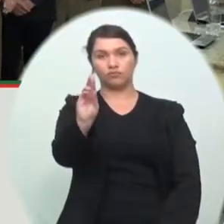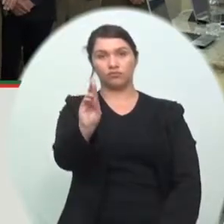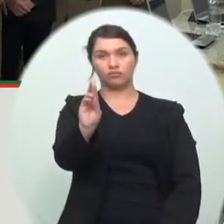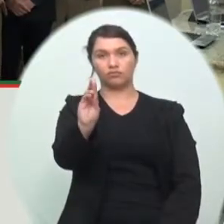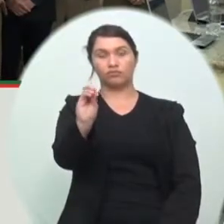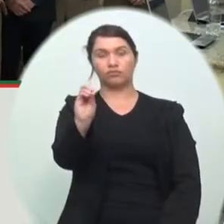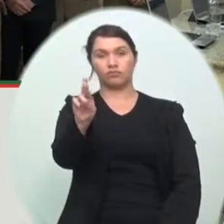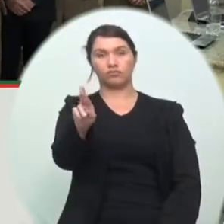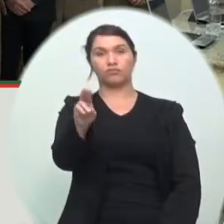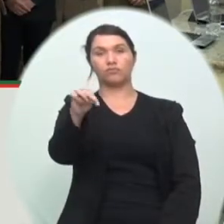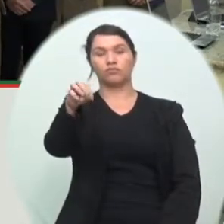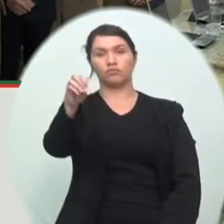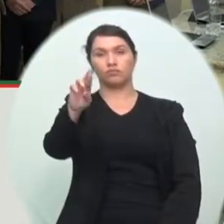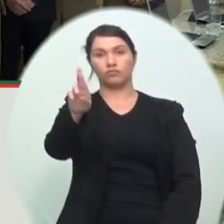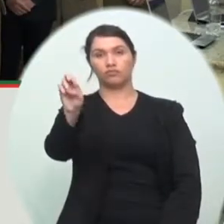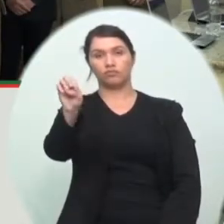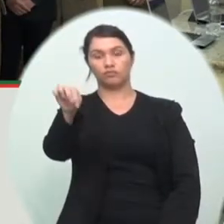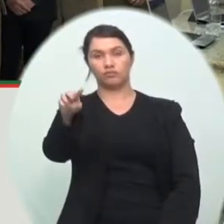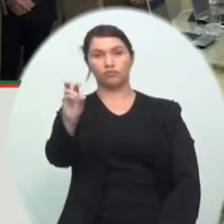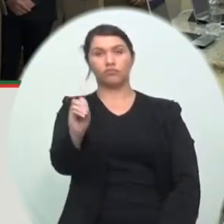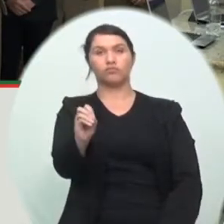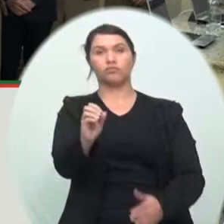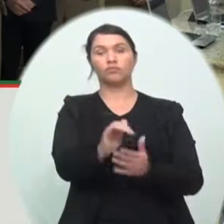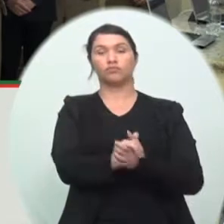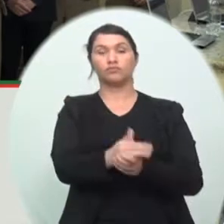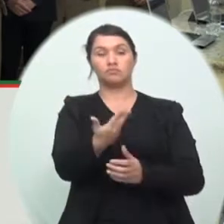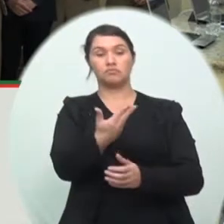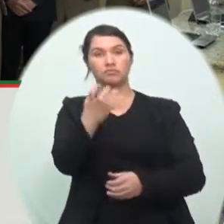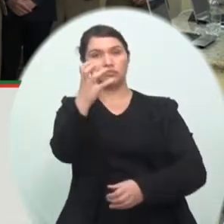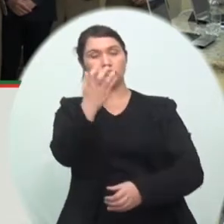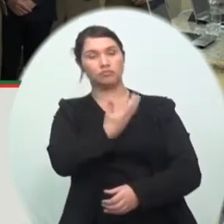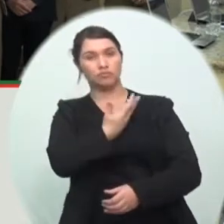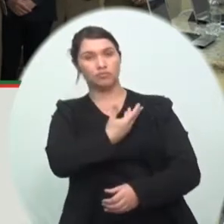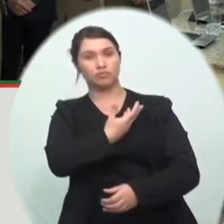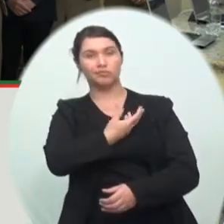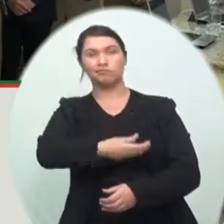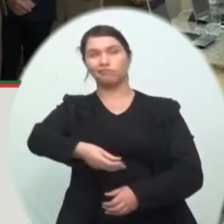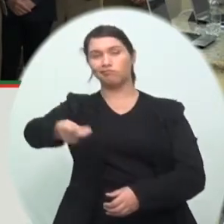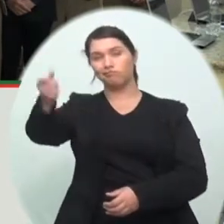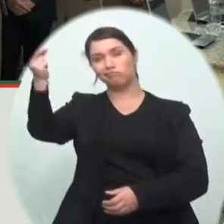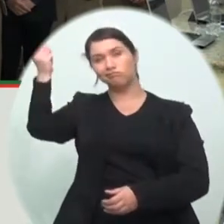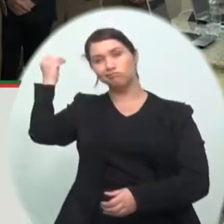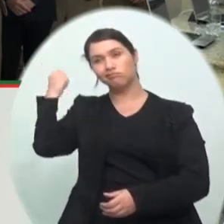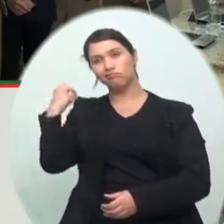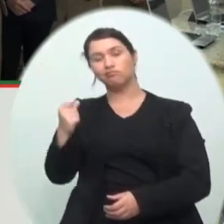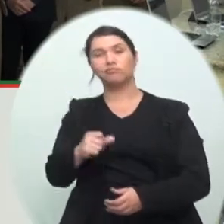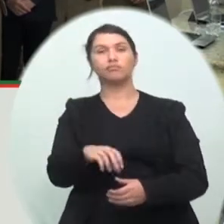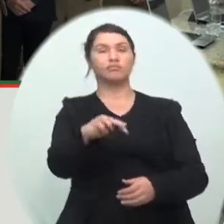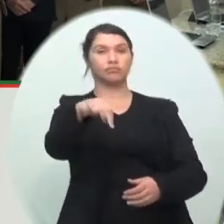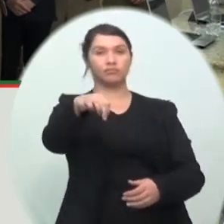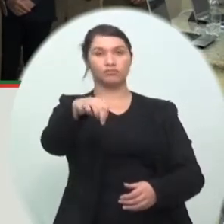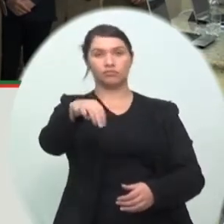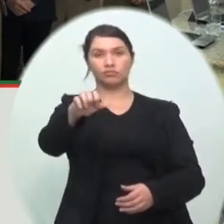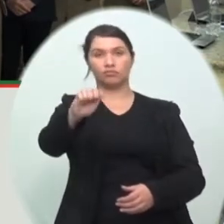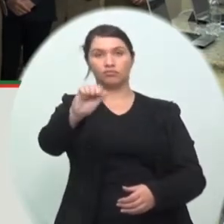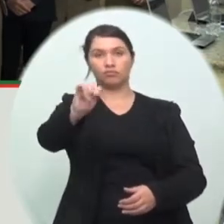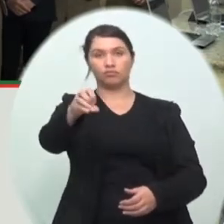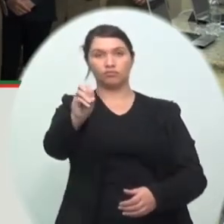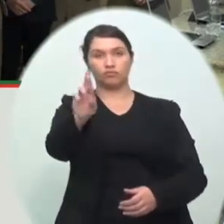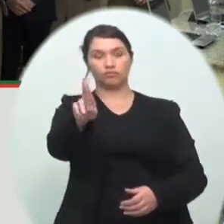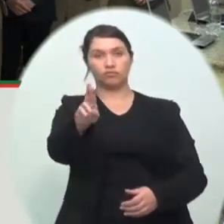parceiro de muito tempo, major Constanza, capitão M.